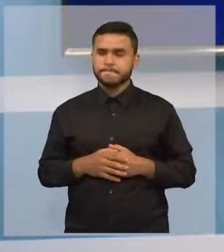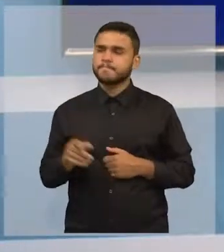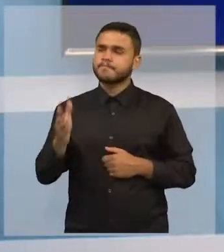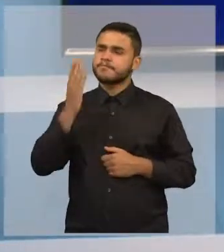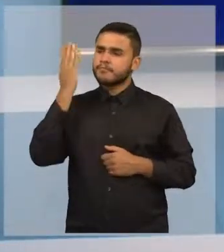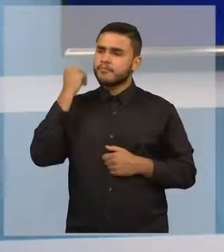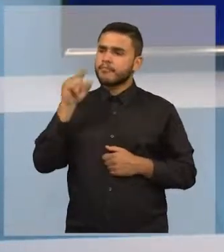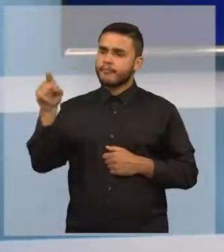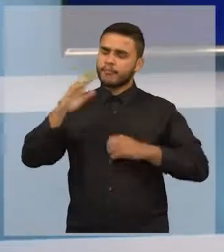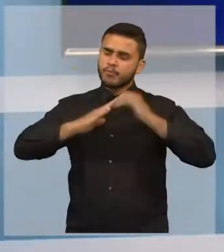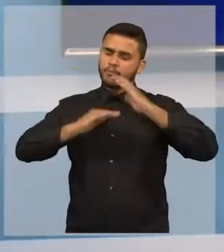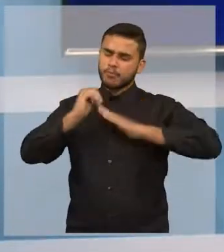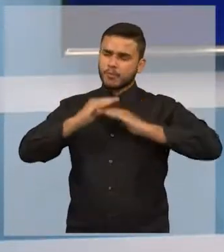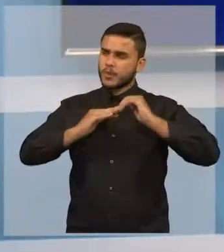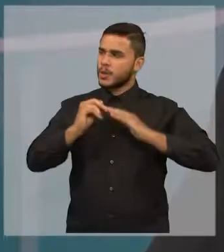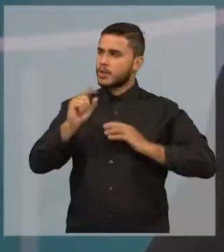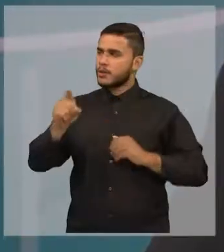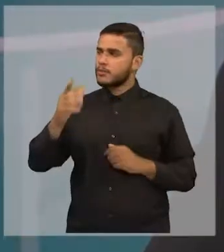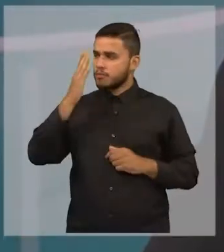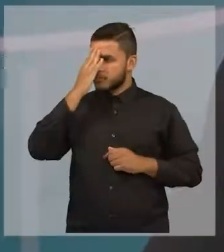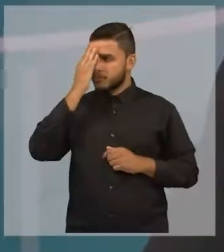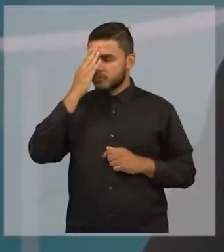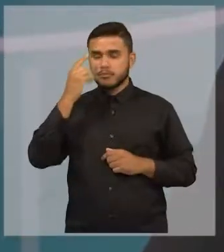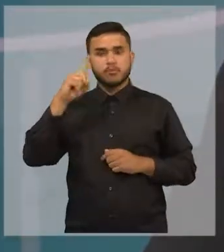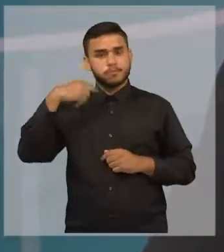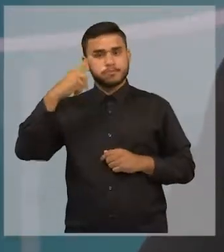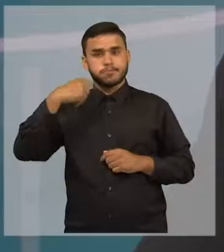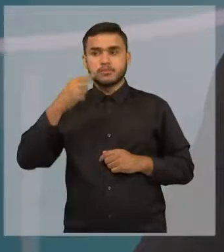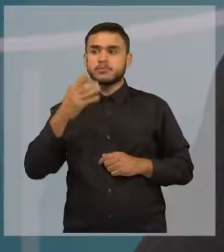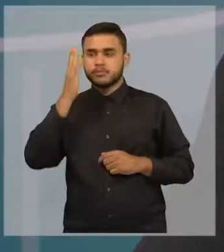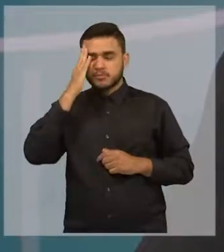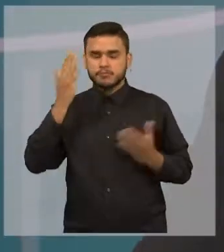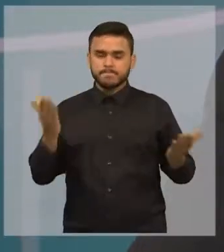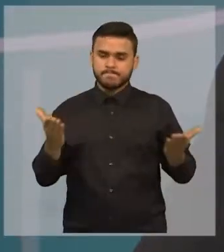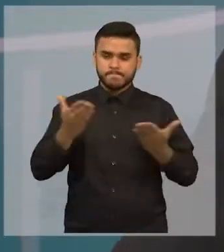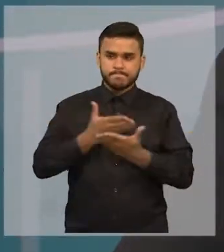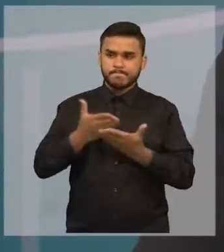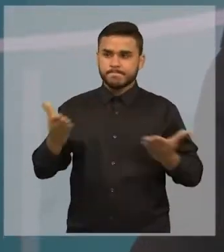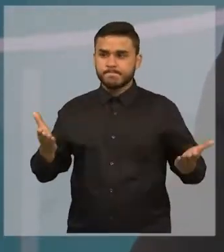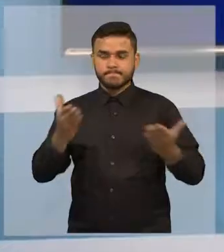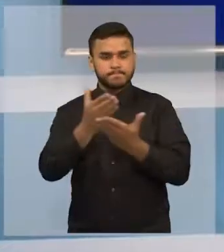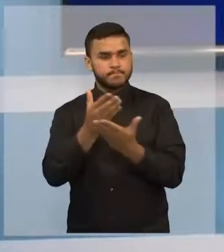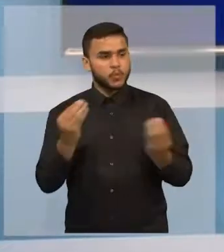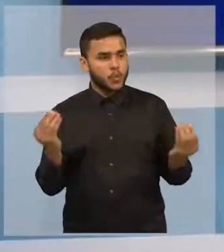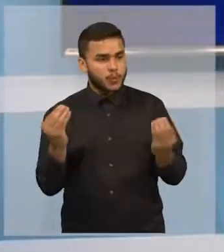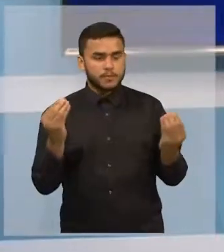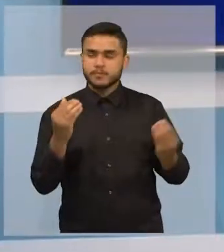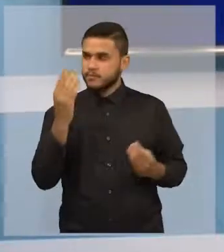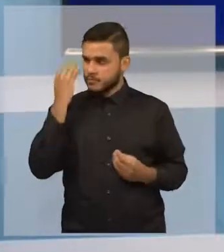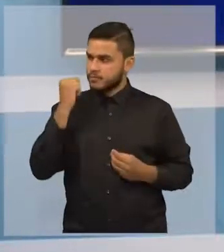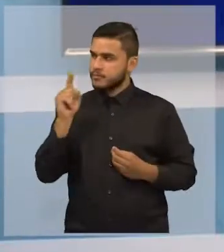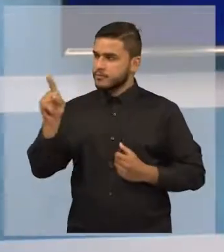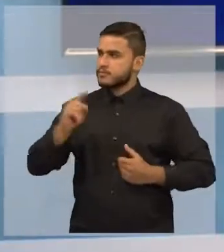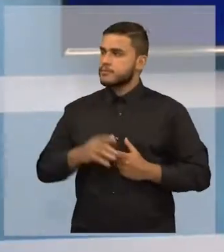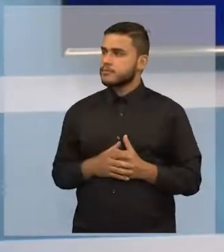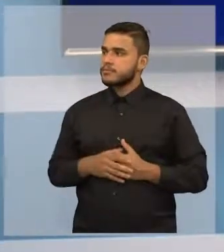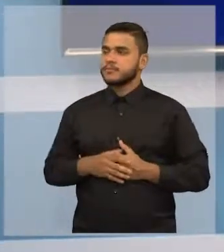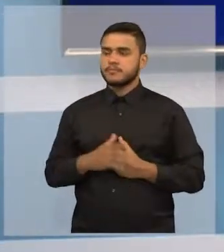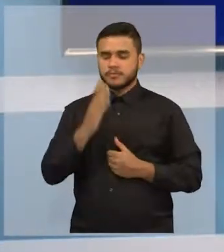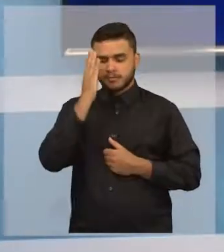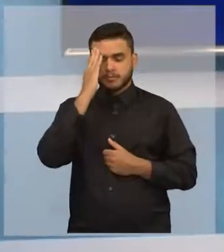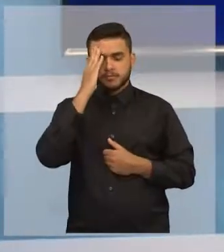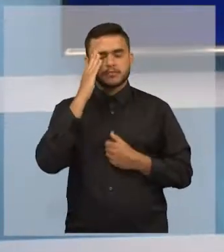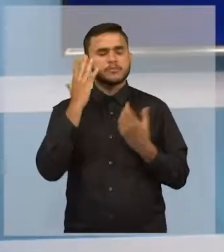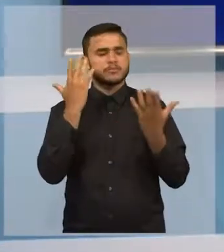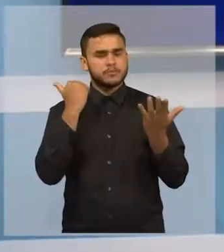Nós conhecemos na sua vida profissional, você é um grande mediador de conflitos. A gente sabe da sua habilidade nesse aspecto. Portanto, com a habilidade que tem para